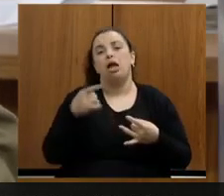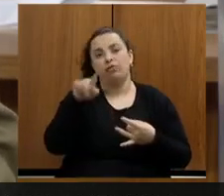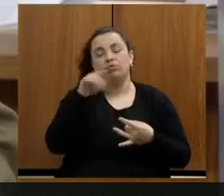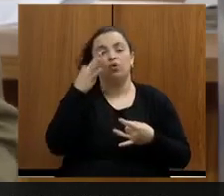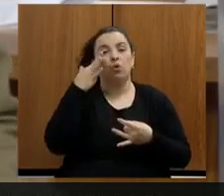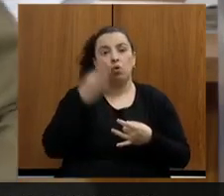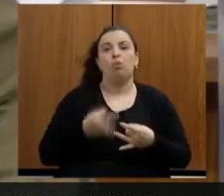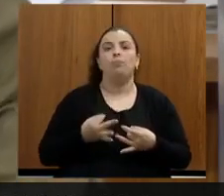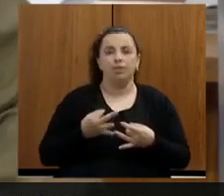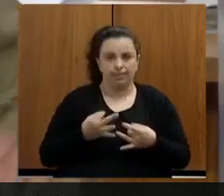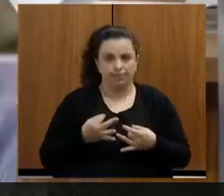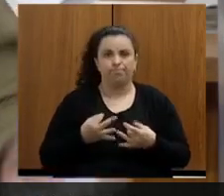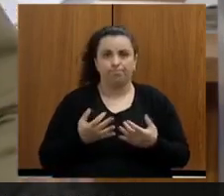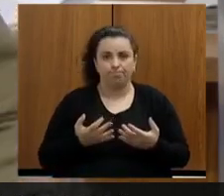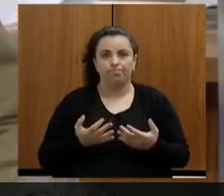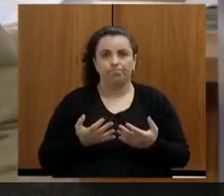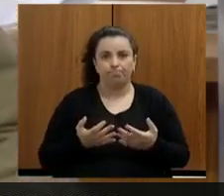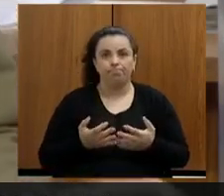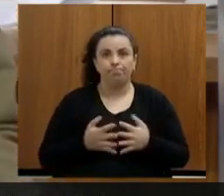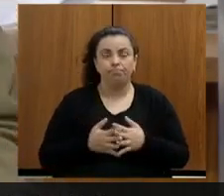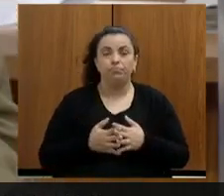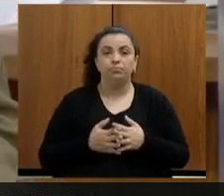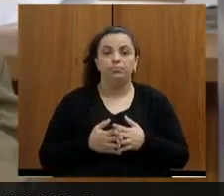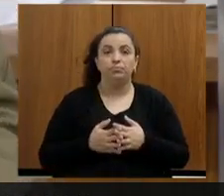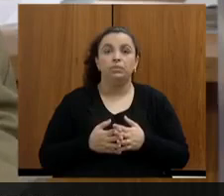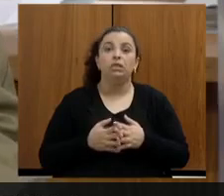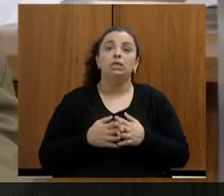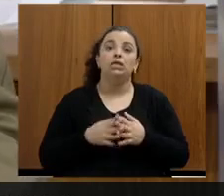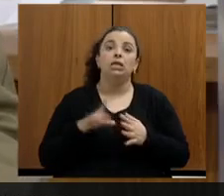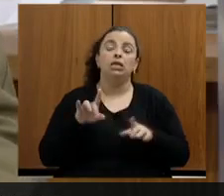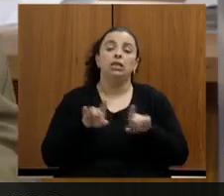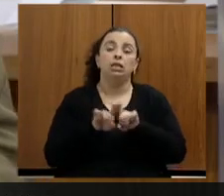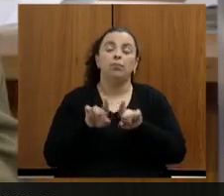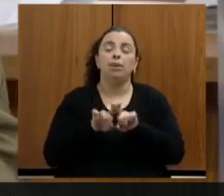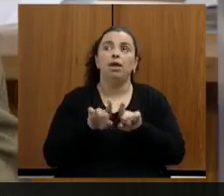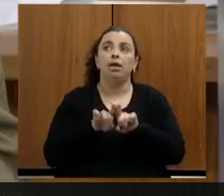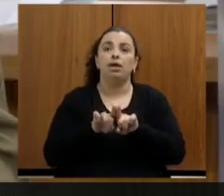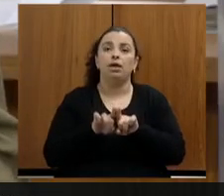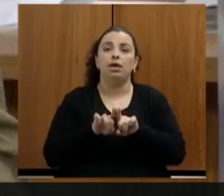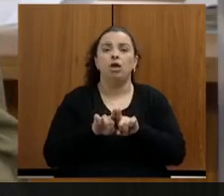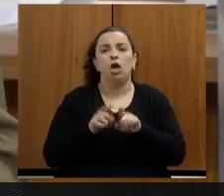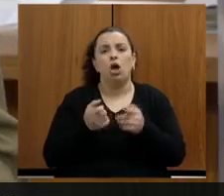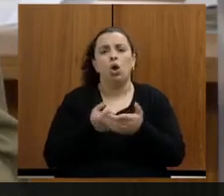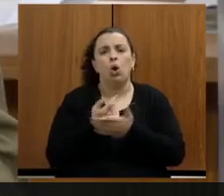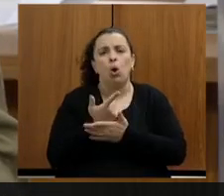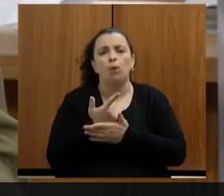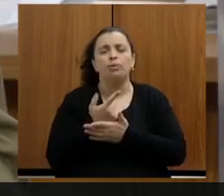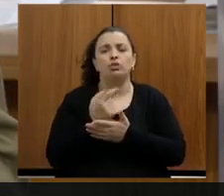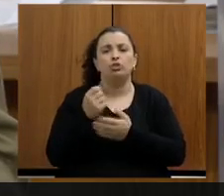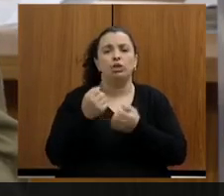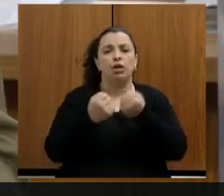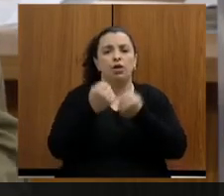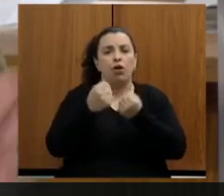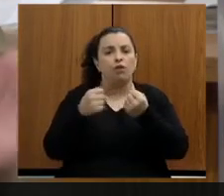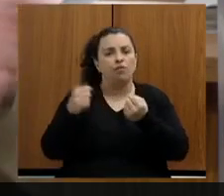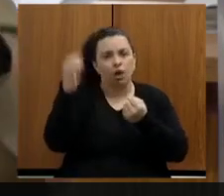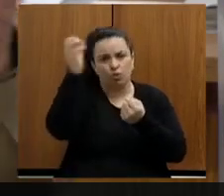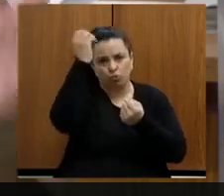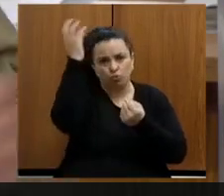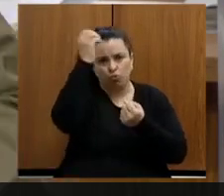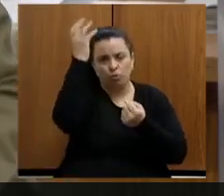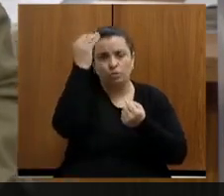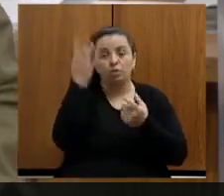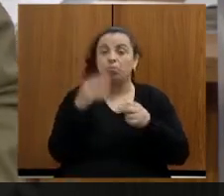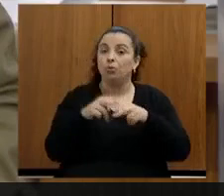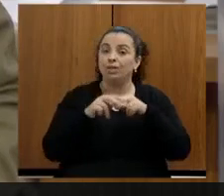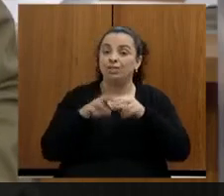vão compreender mas já incluído inclusive com o viaturas não é é porque as emendas